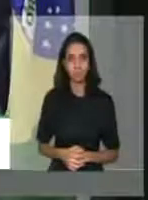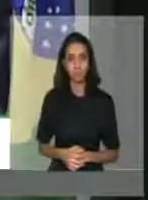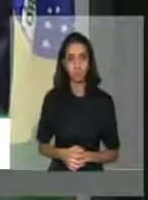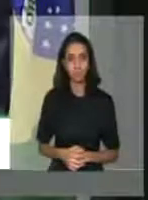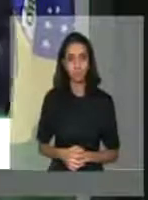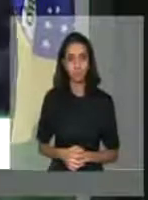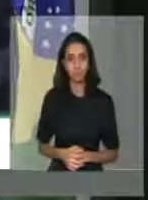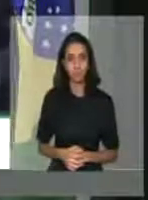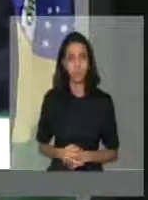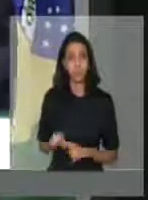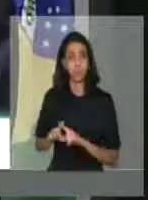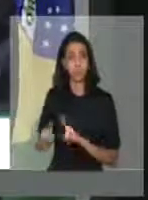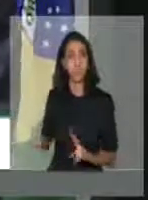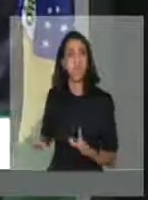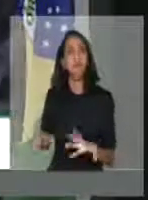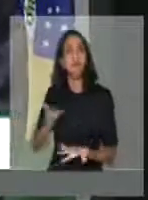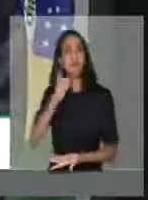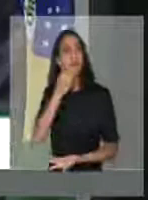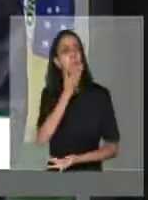Mas, grande Assis,